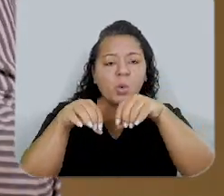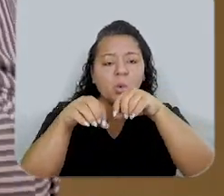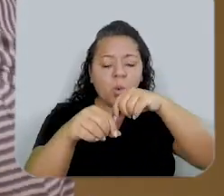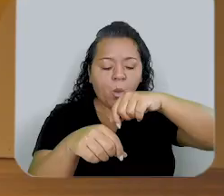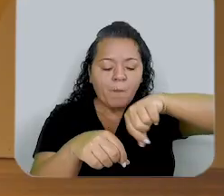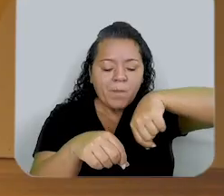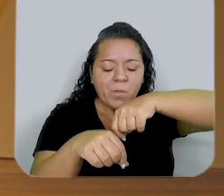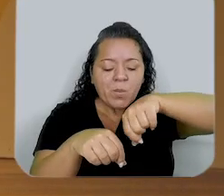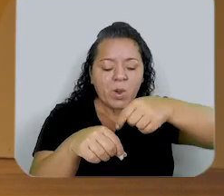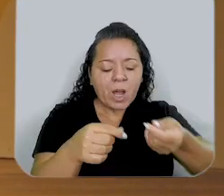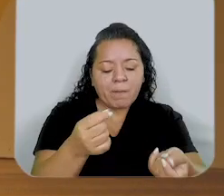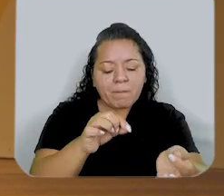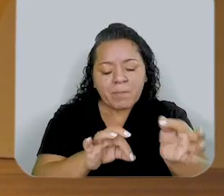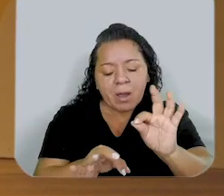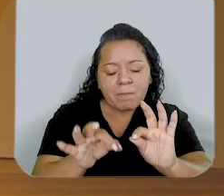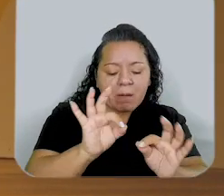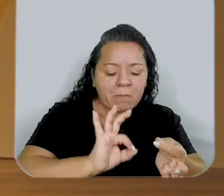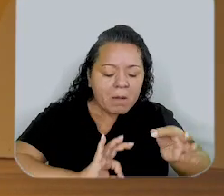elaborar pratos,